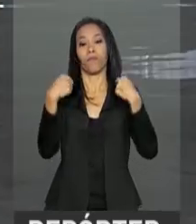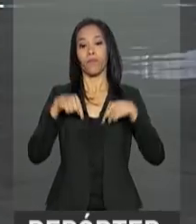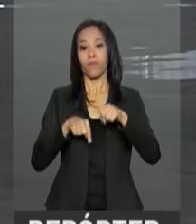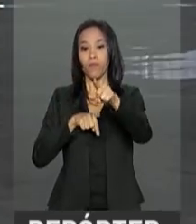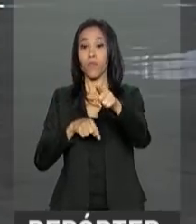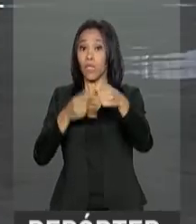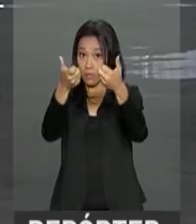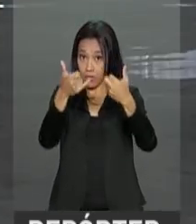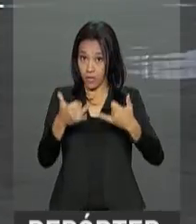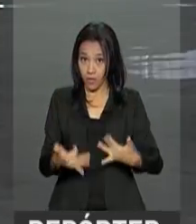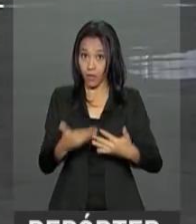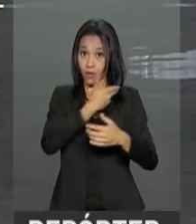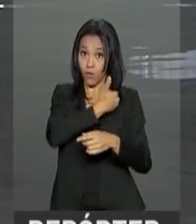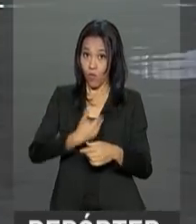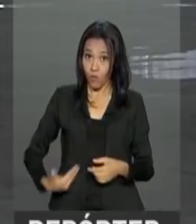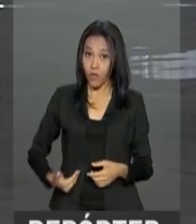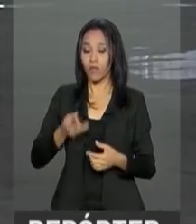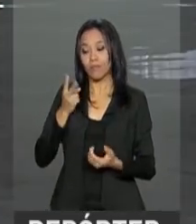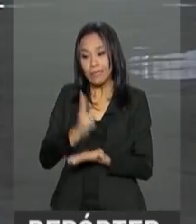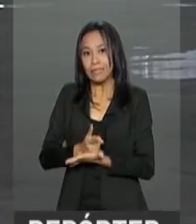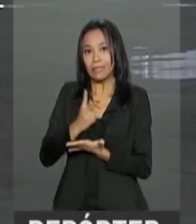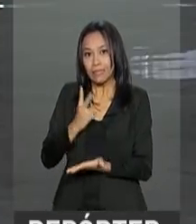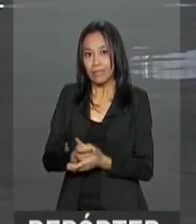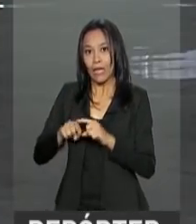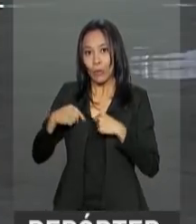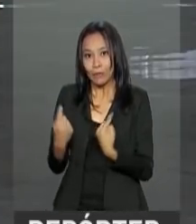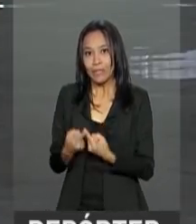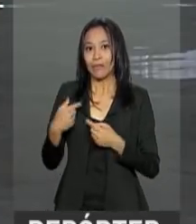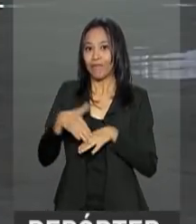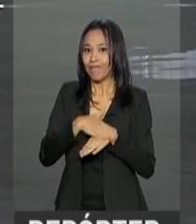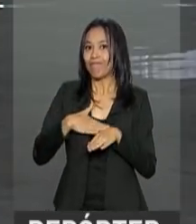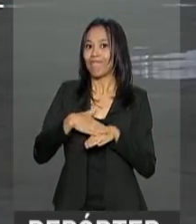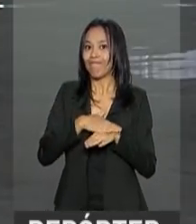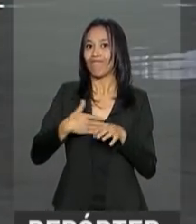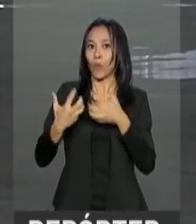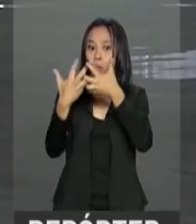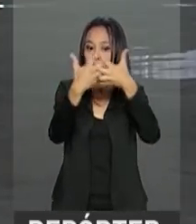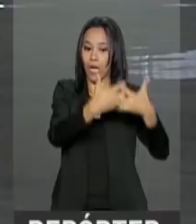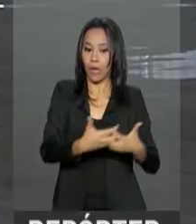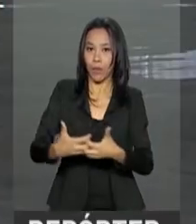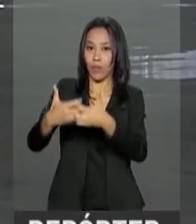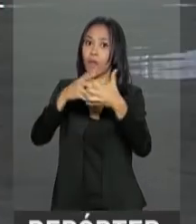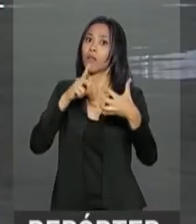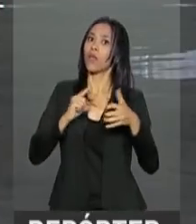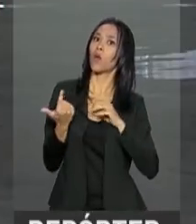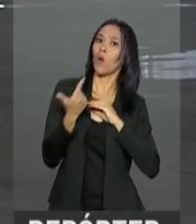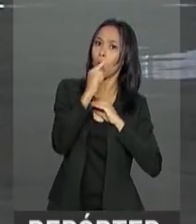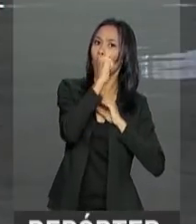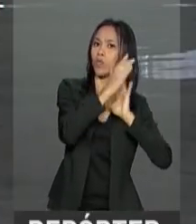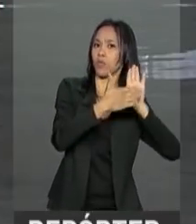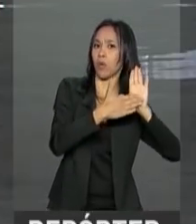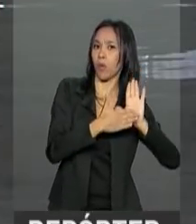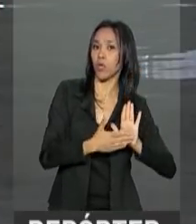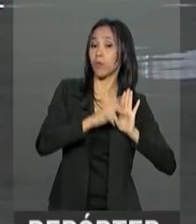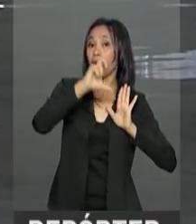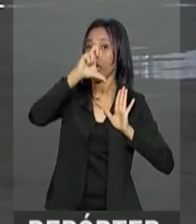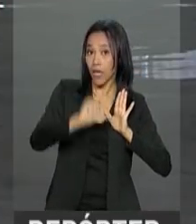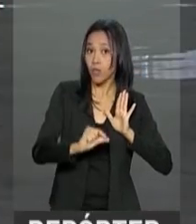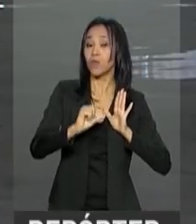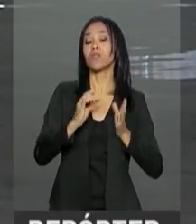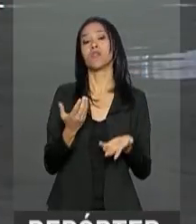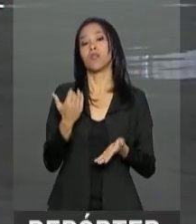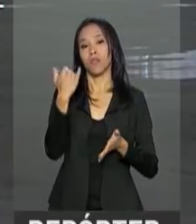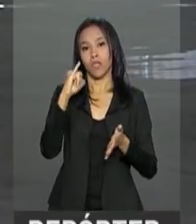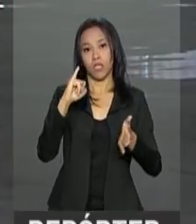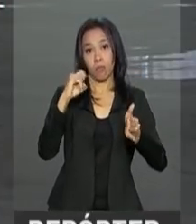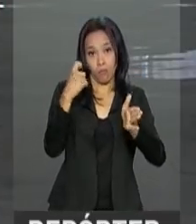está permanentemente reunido com os caminhoneiros e que existem outras propostas de redução de tributos, como o do